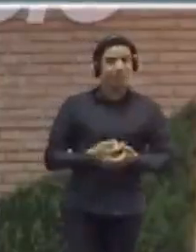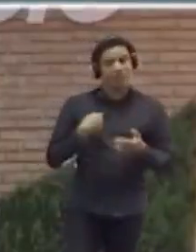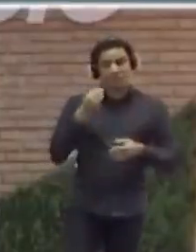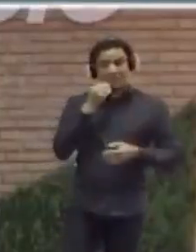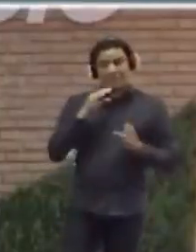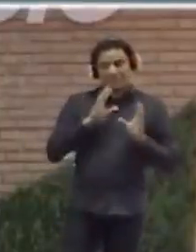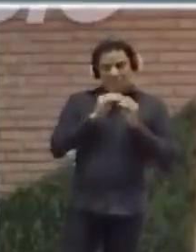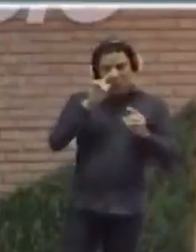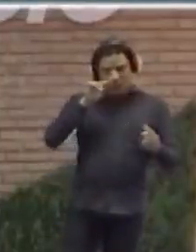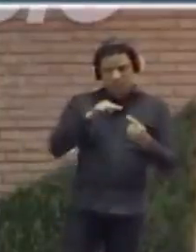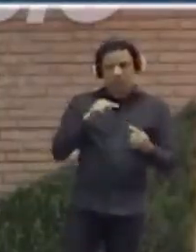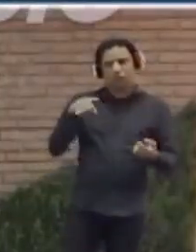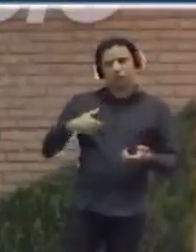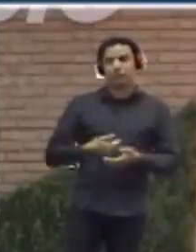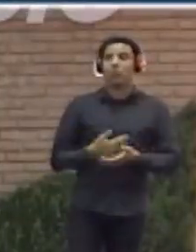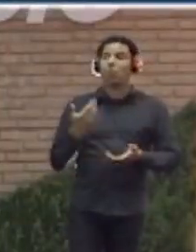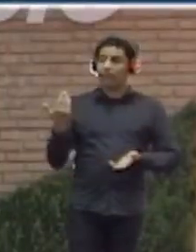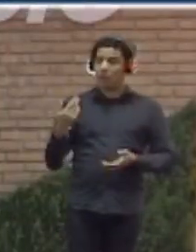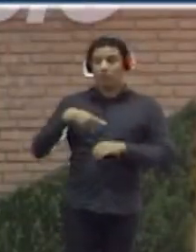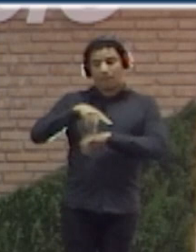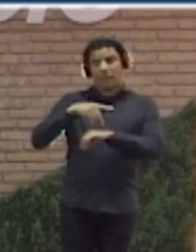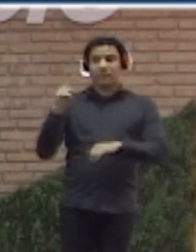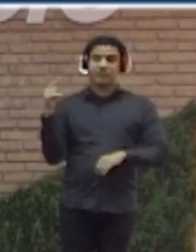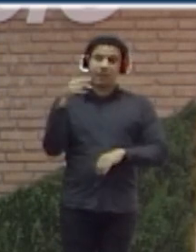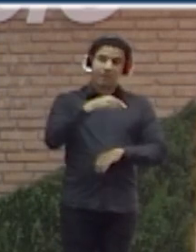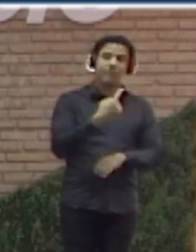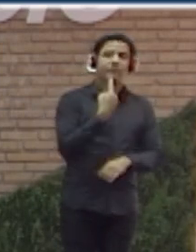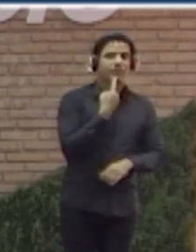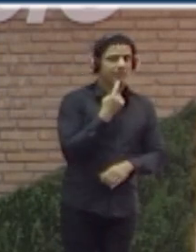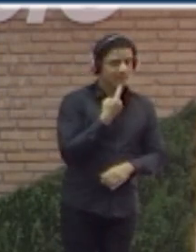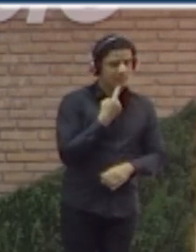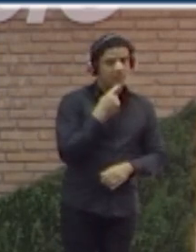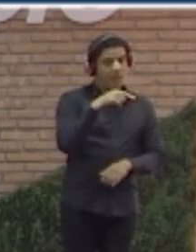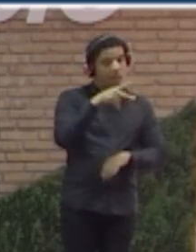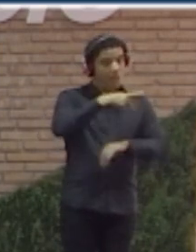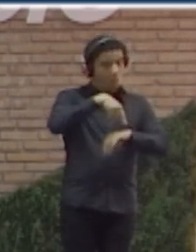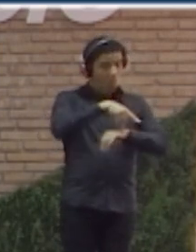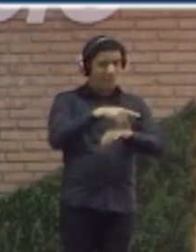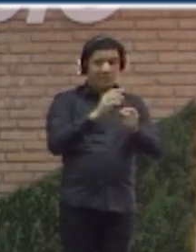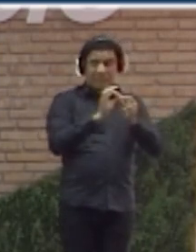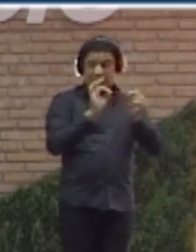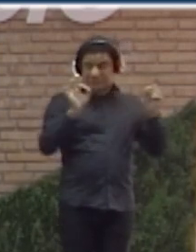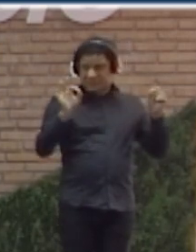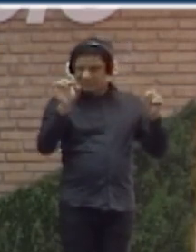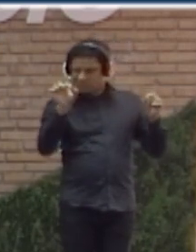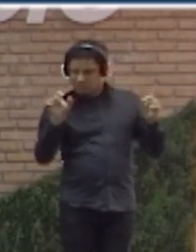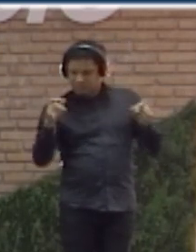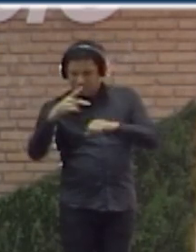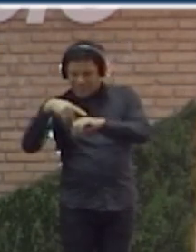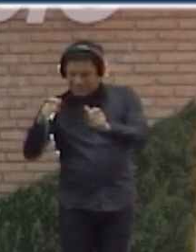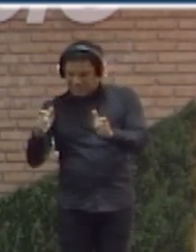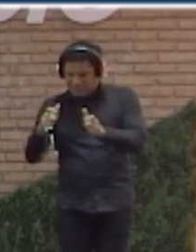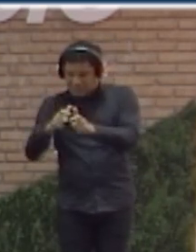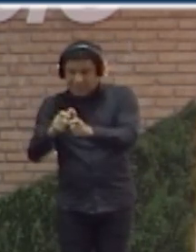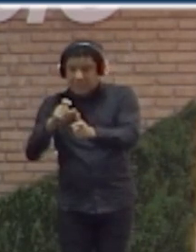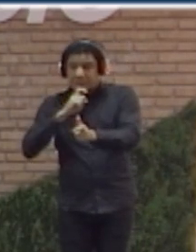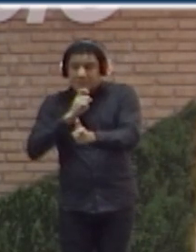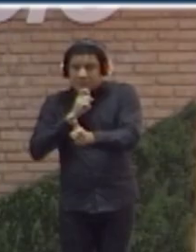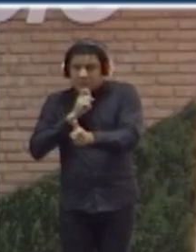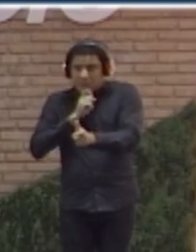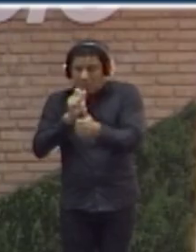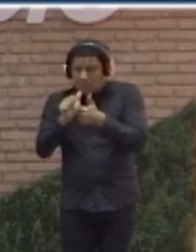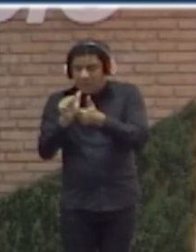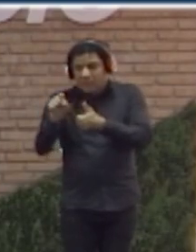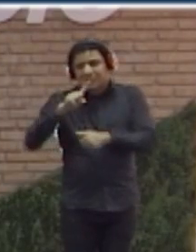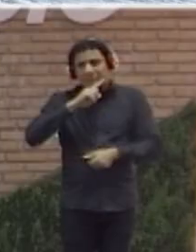Como eu mencionei, eu venho da Finlândia. E a Finlândia é um país muito remoto, pequeno, gelado, perto